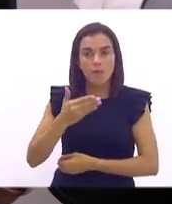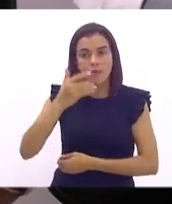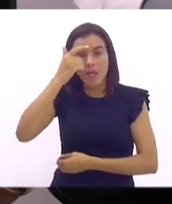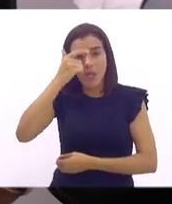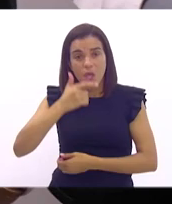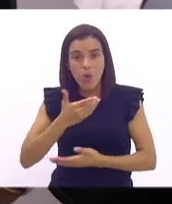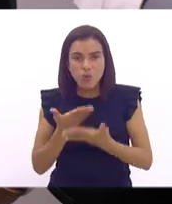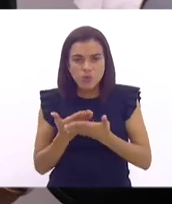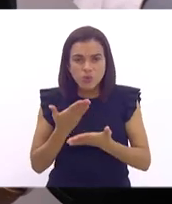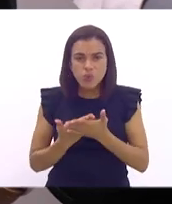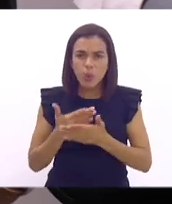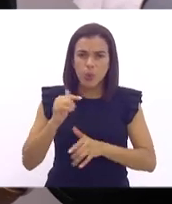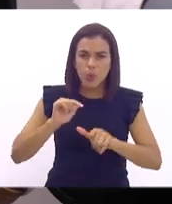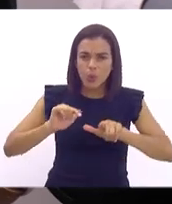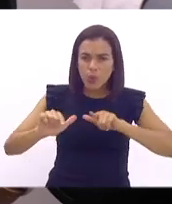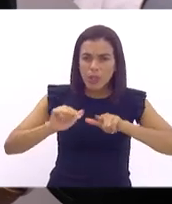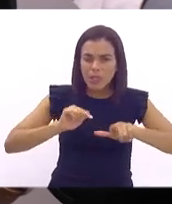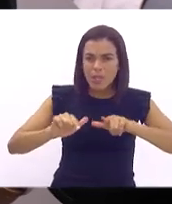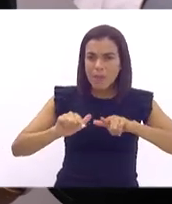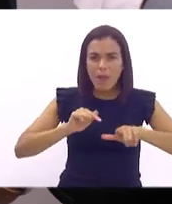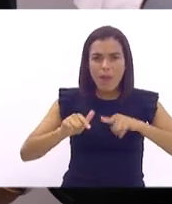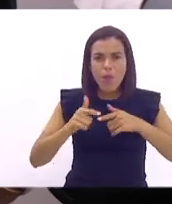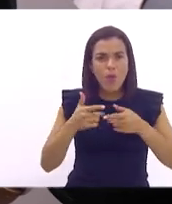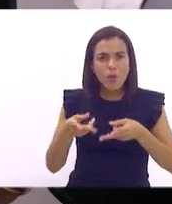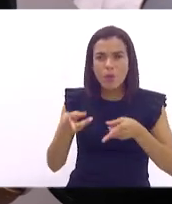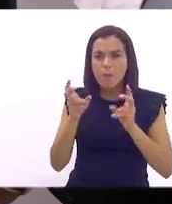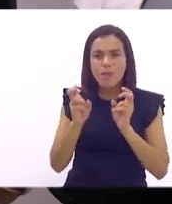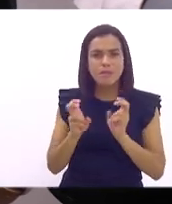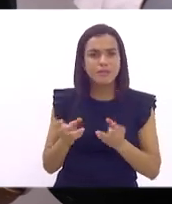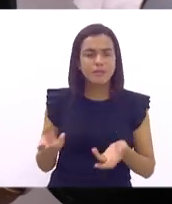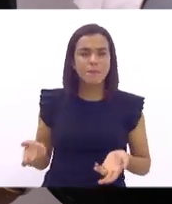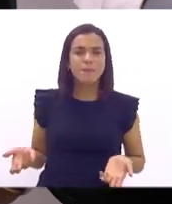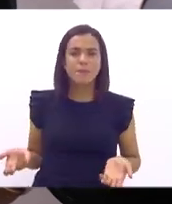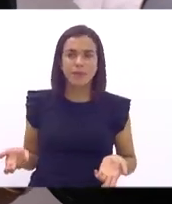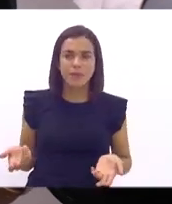que trabalho, eu não vi isso, né?